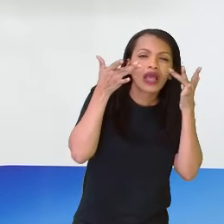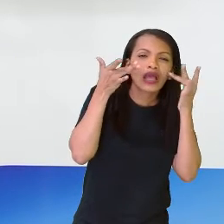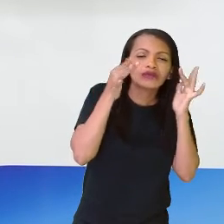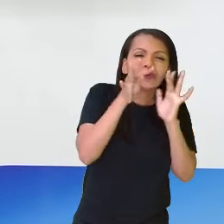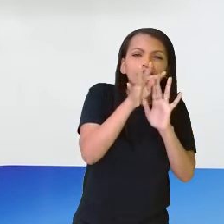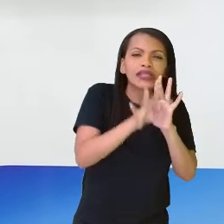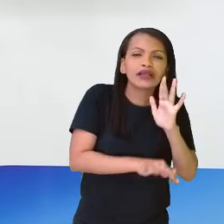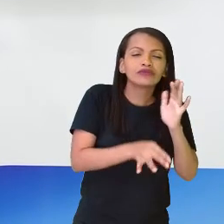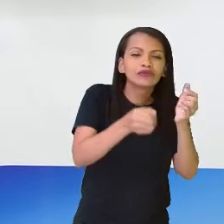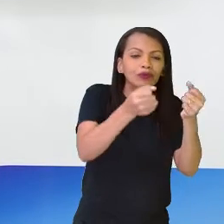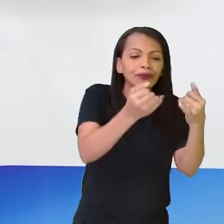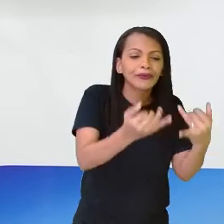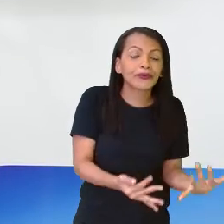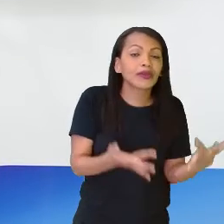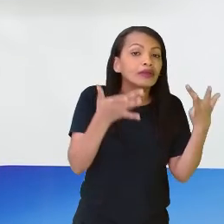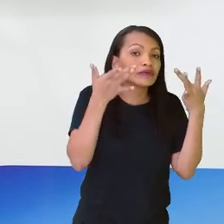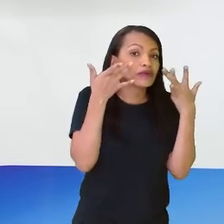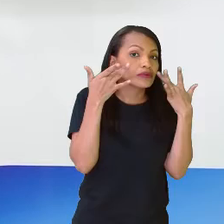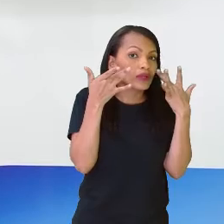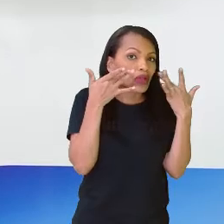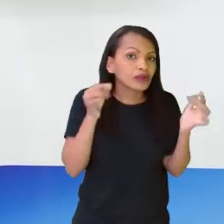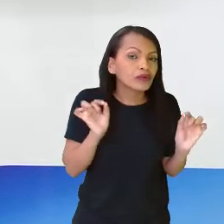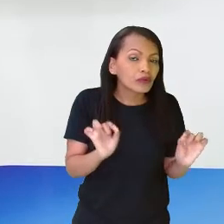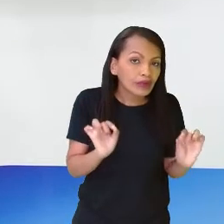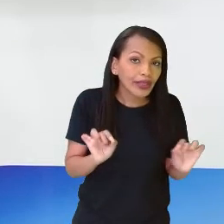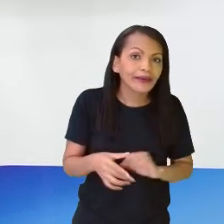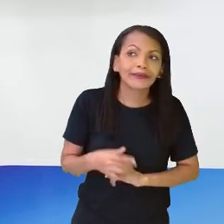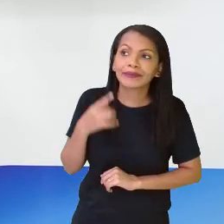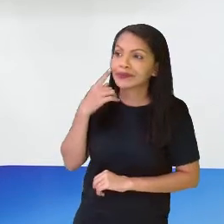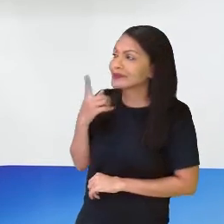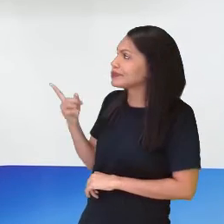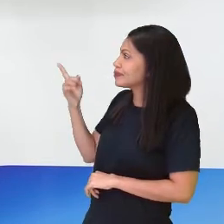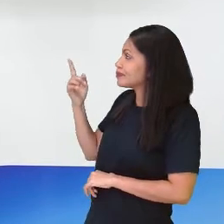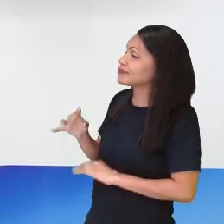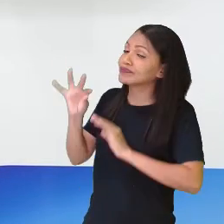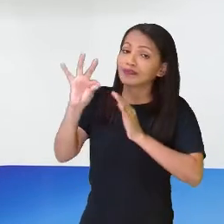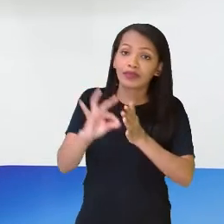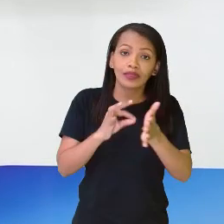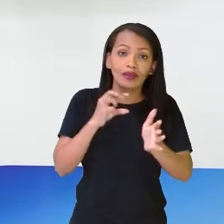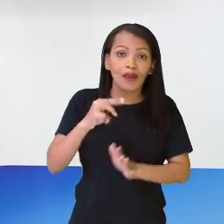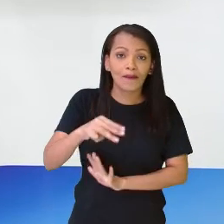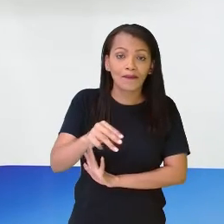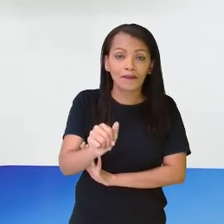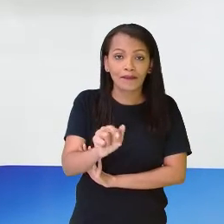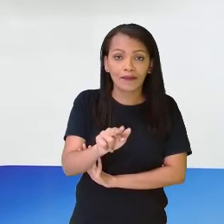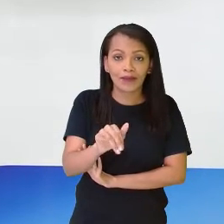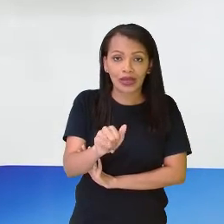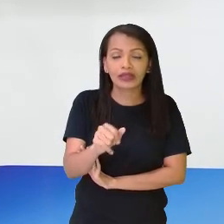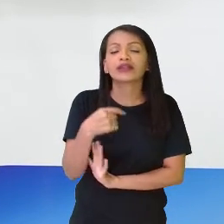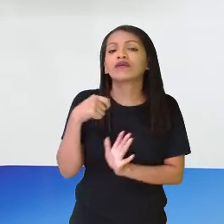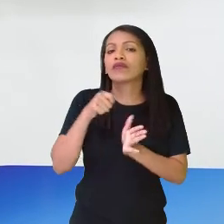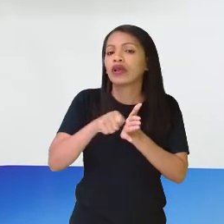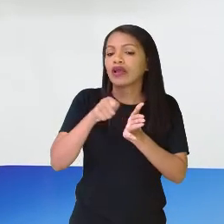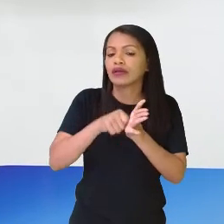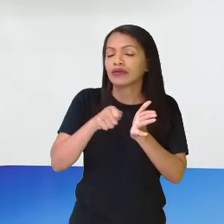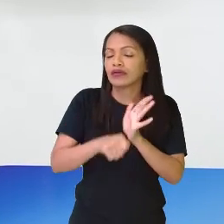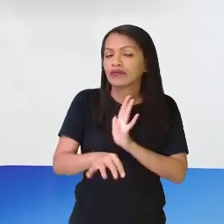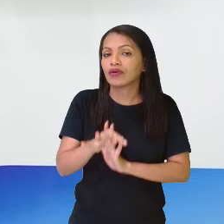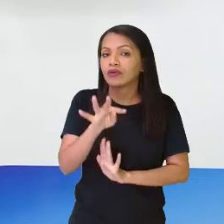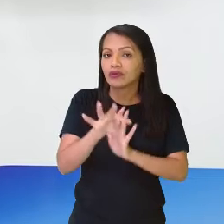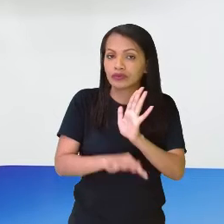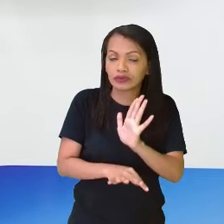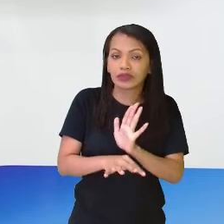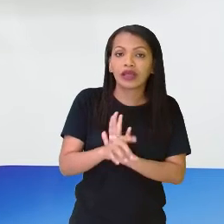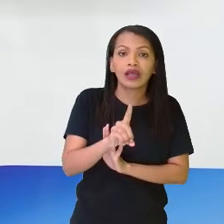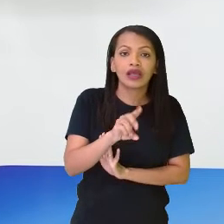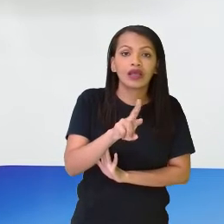Qual é a função desse texto? Para que ele foi escrito? No caso aqui, quem escreveu foi Maria Clara Machado, e quem escreve um texto dramático é